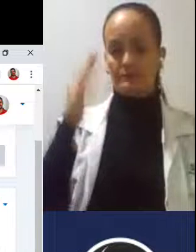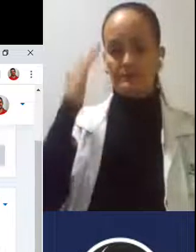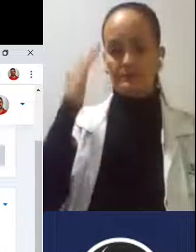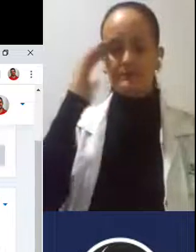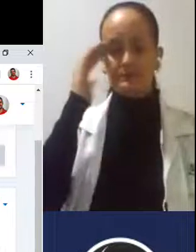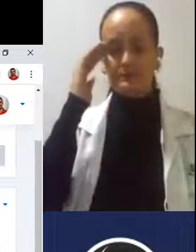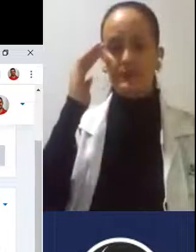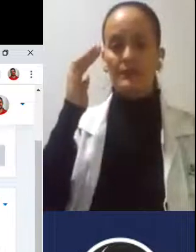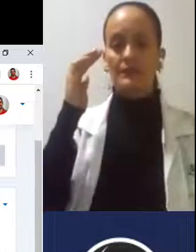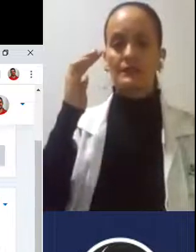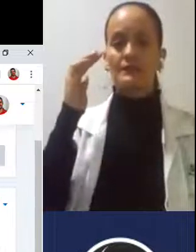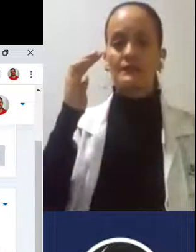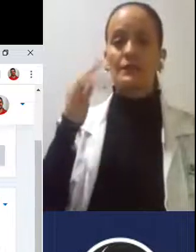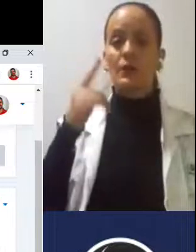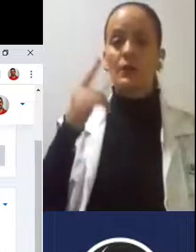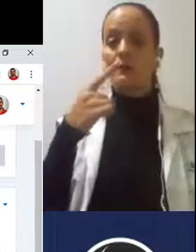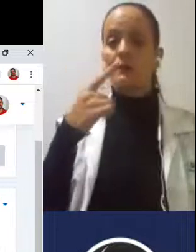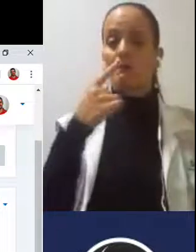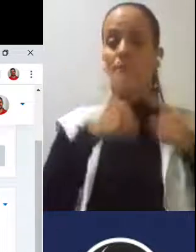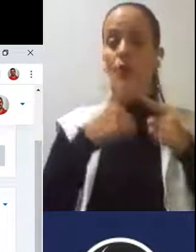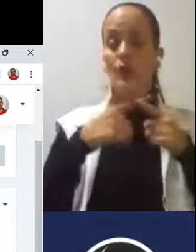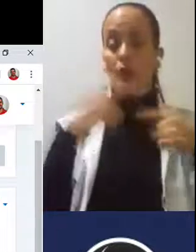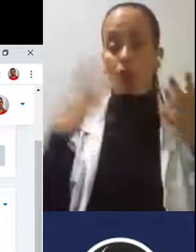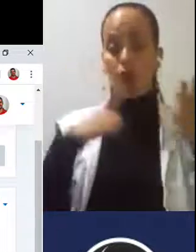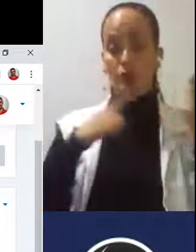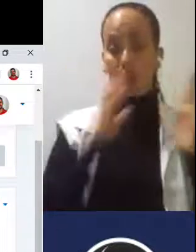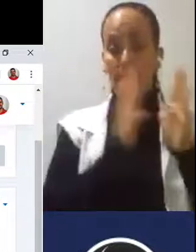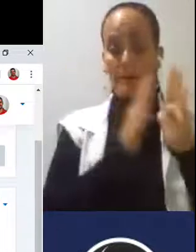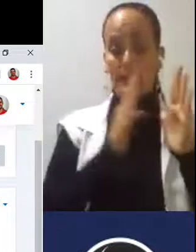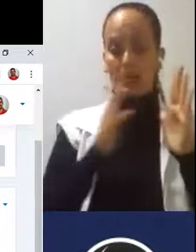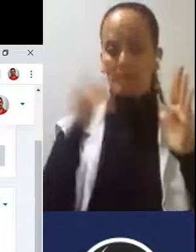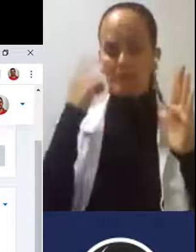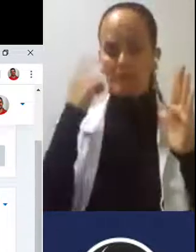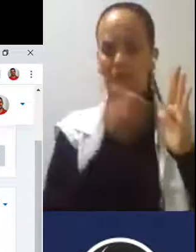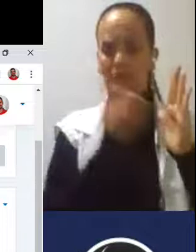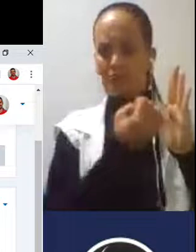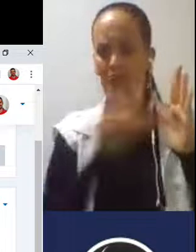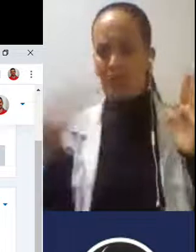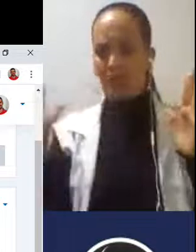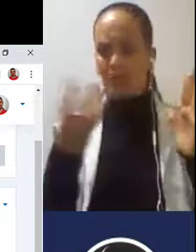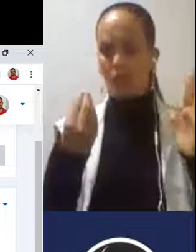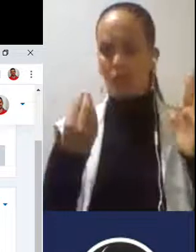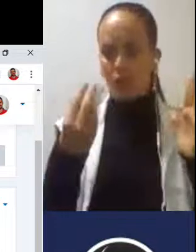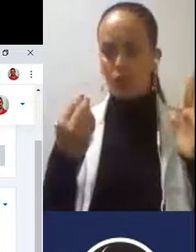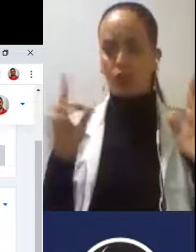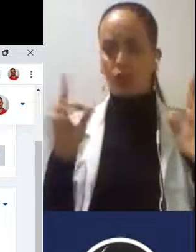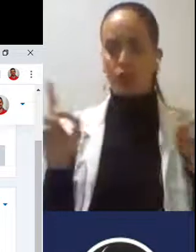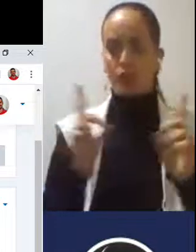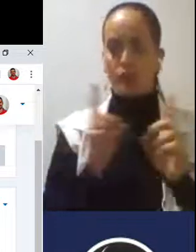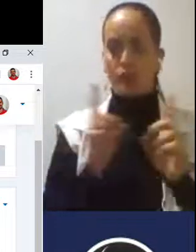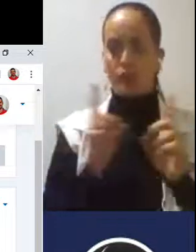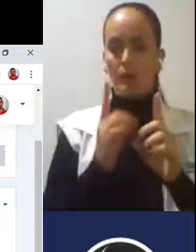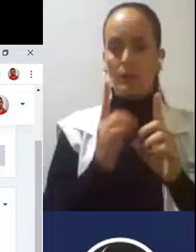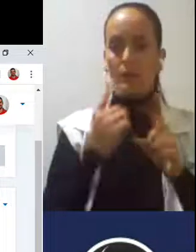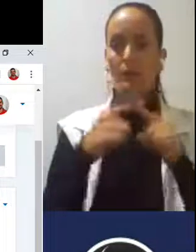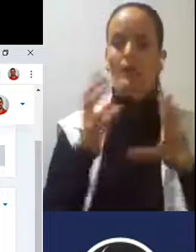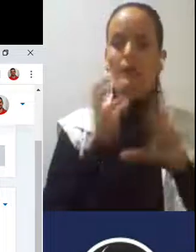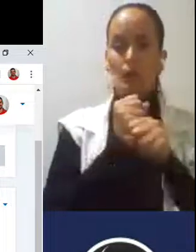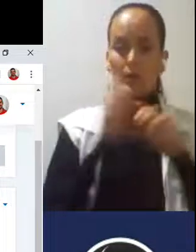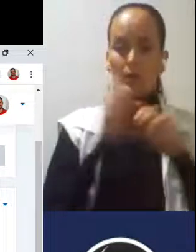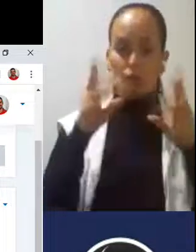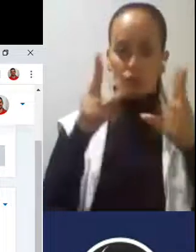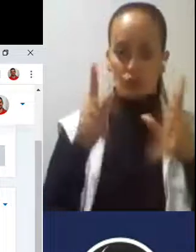tornaram apenas um resistor de 24 ohms. Então, agora a gente pode fazer o quê? Calcular em série com esse outro aqui,